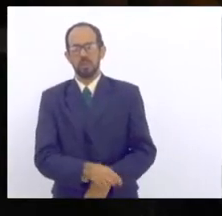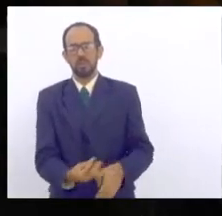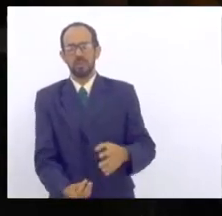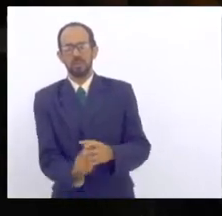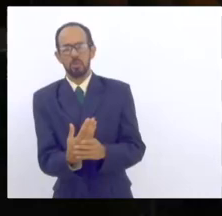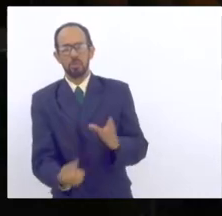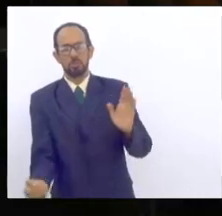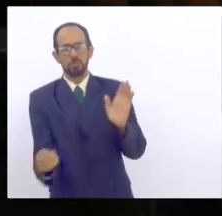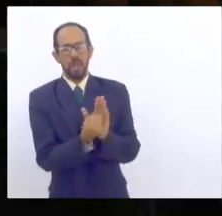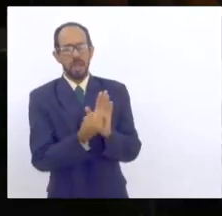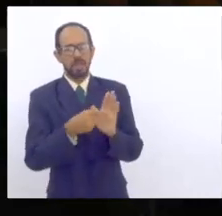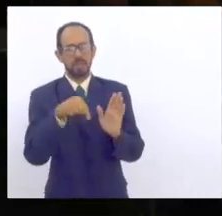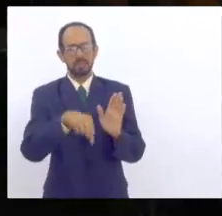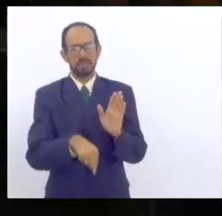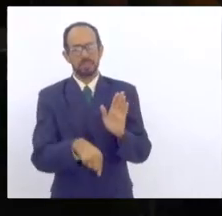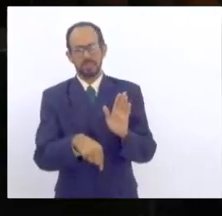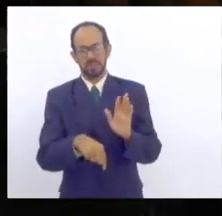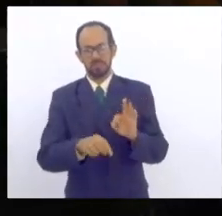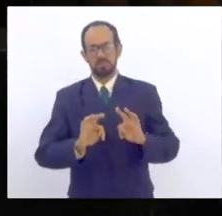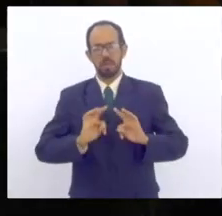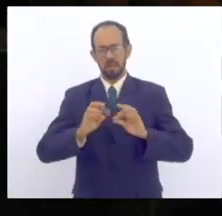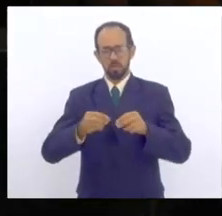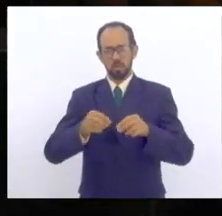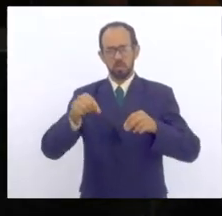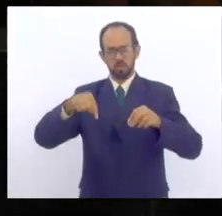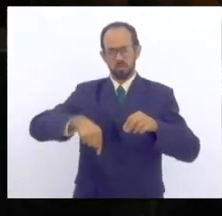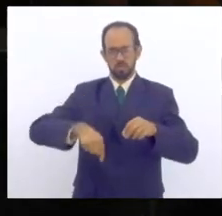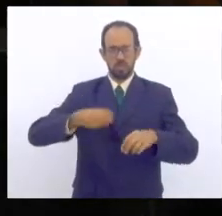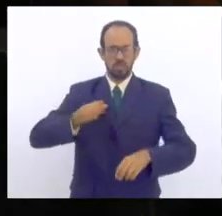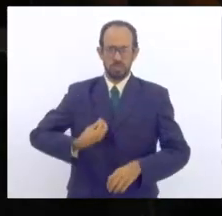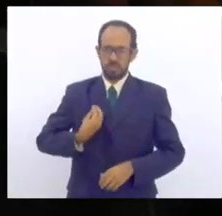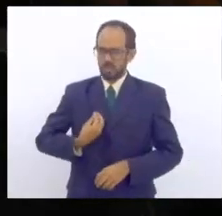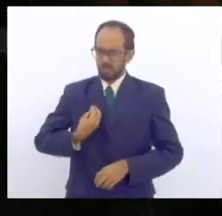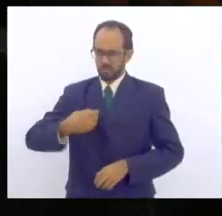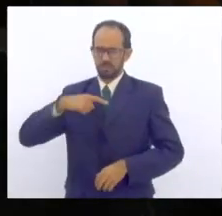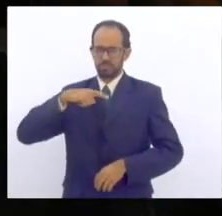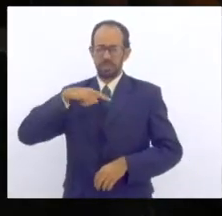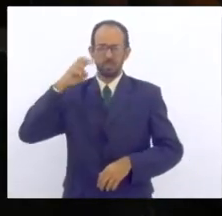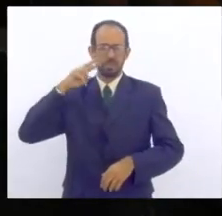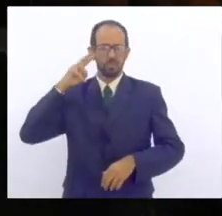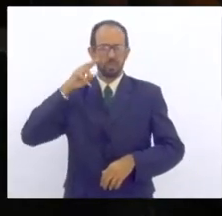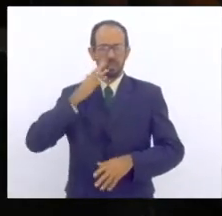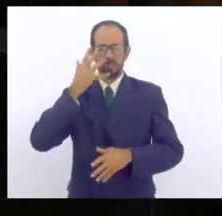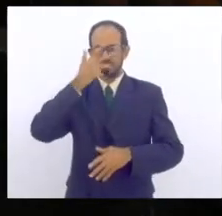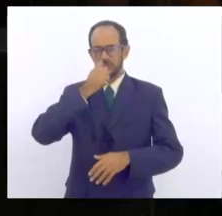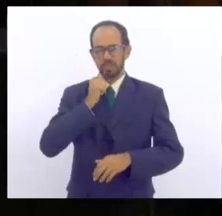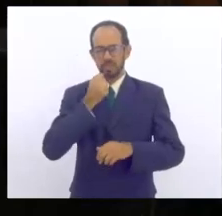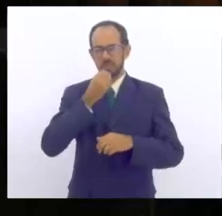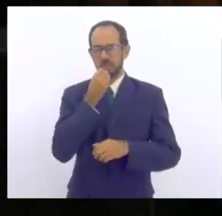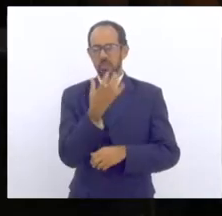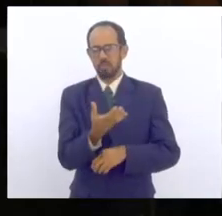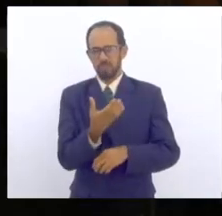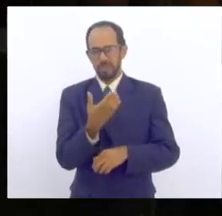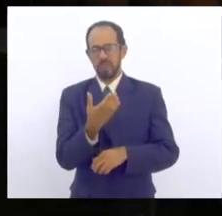e eu acho que para todos que estão aqui tem uma história bonita para contar